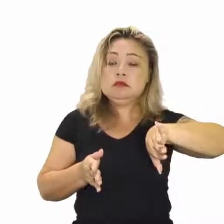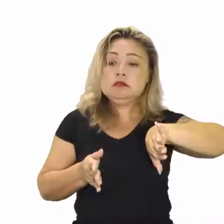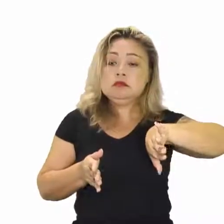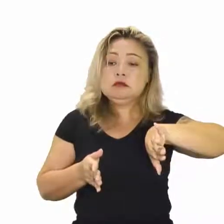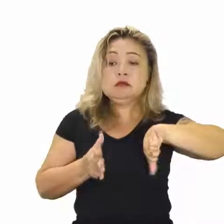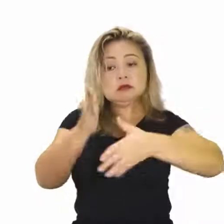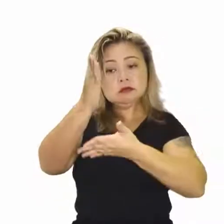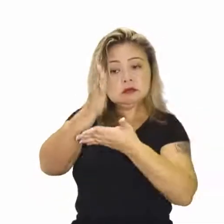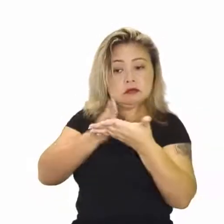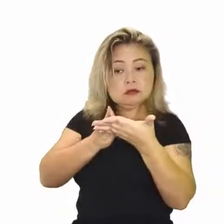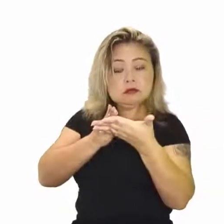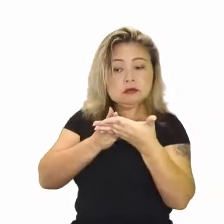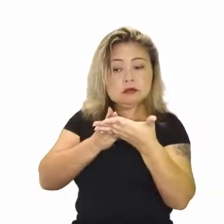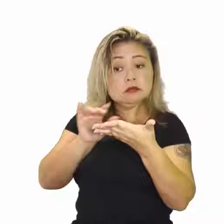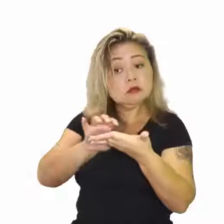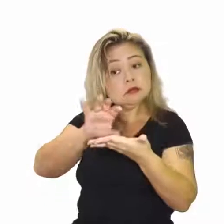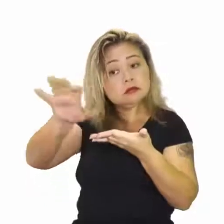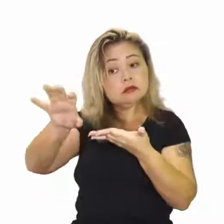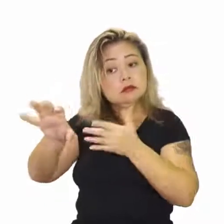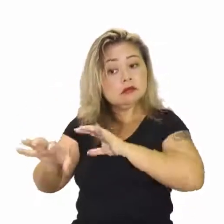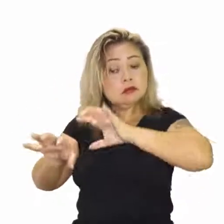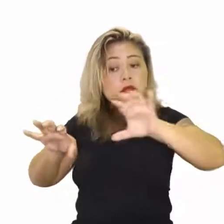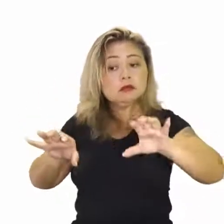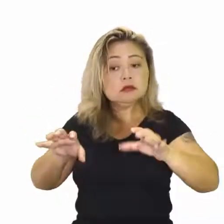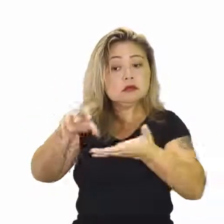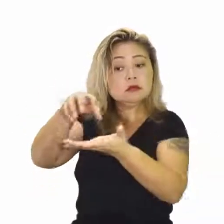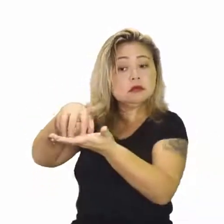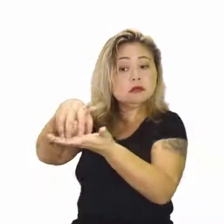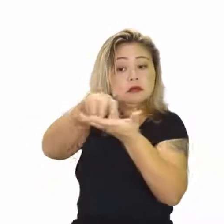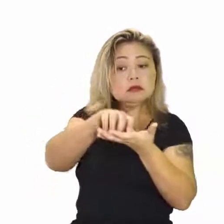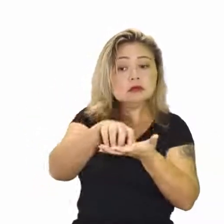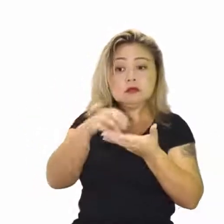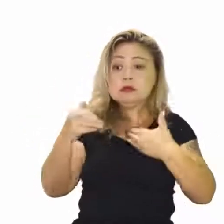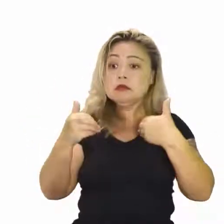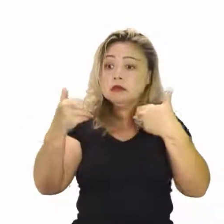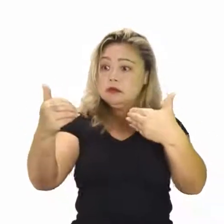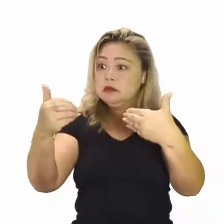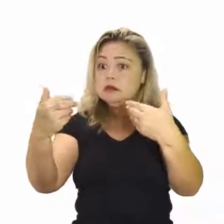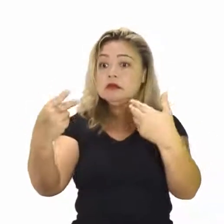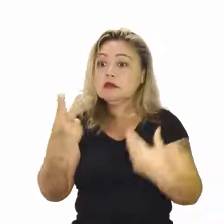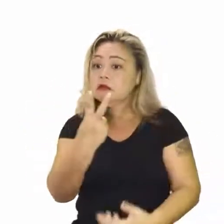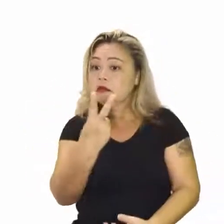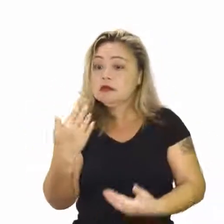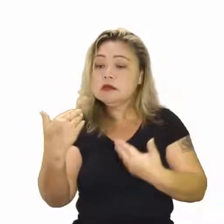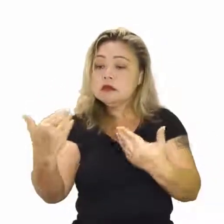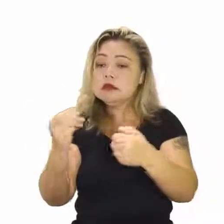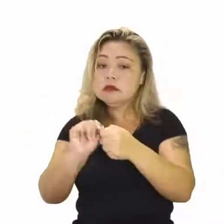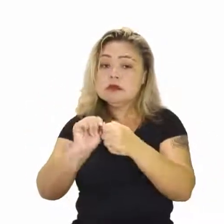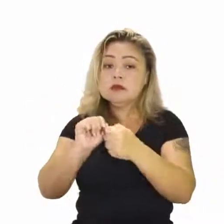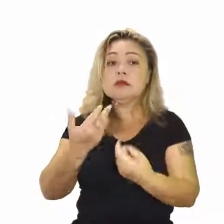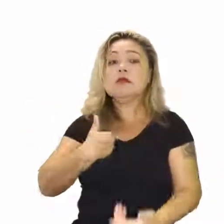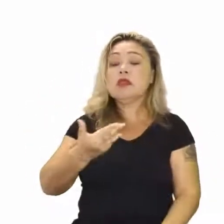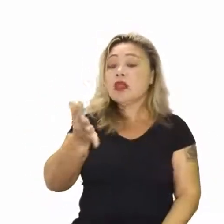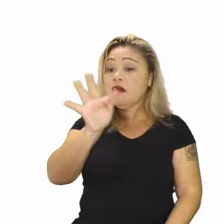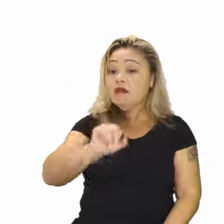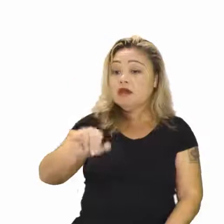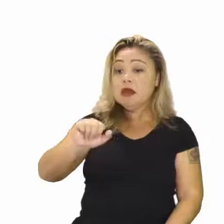uma divisão, agora apenas em 2 frentes. A República Federal